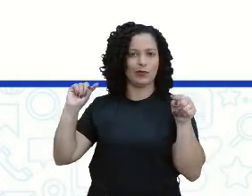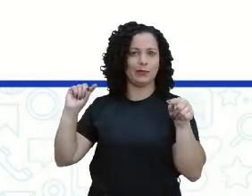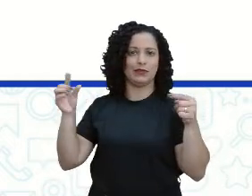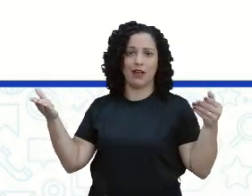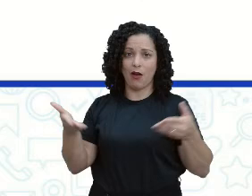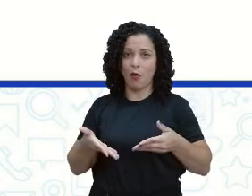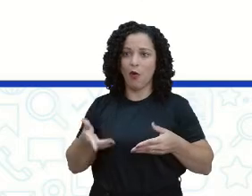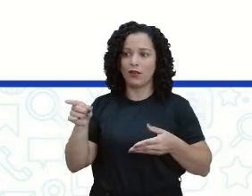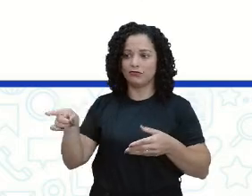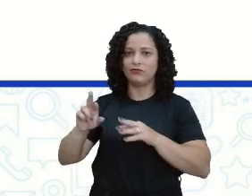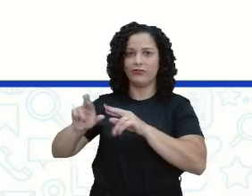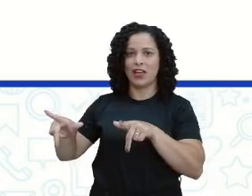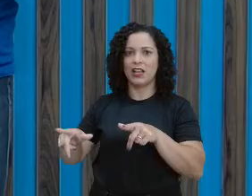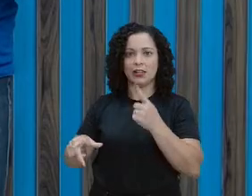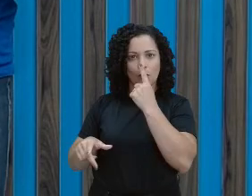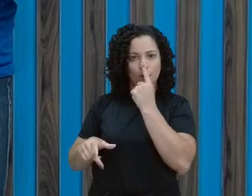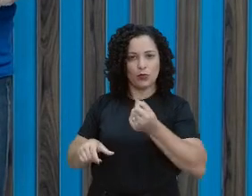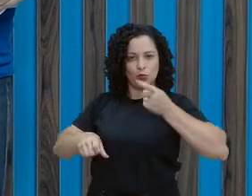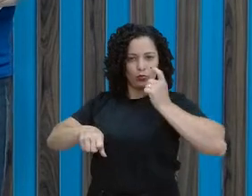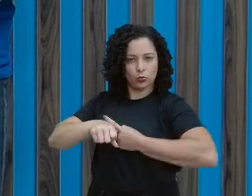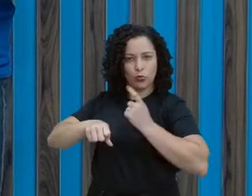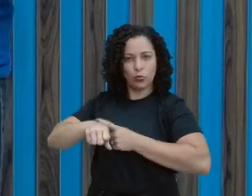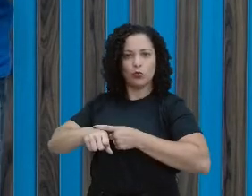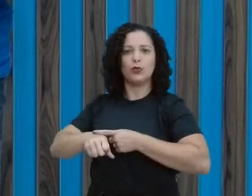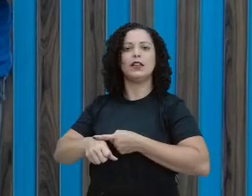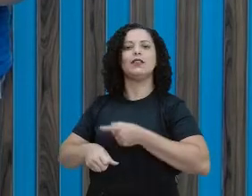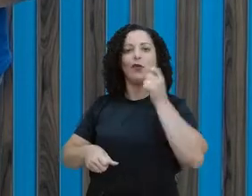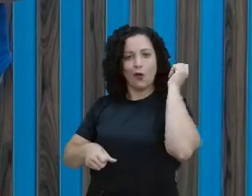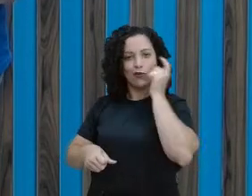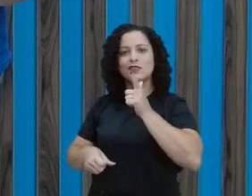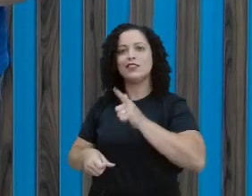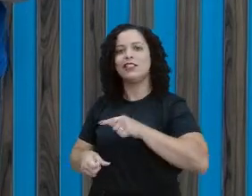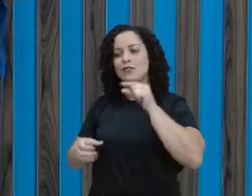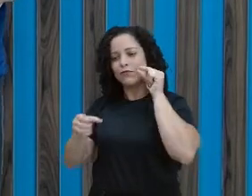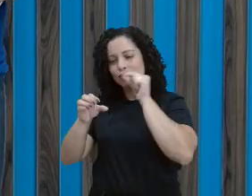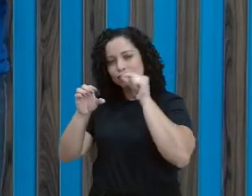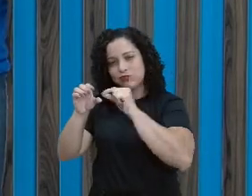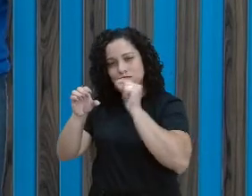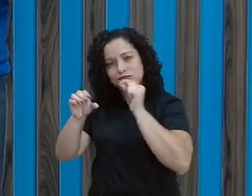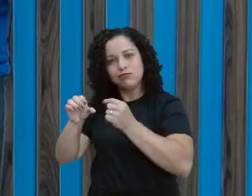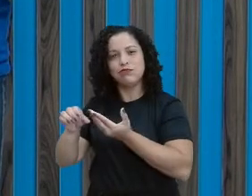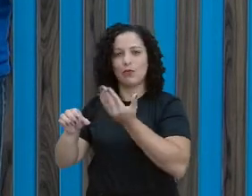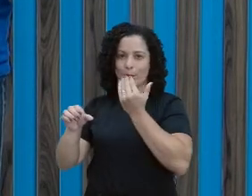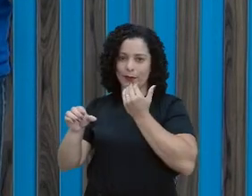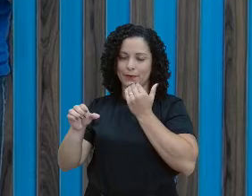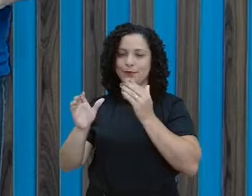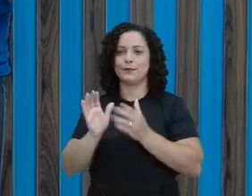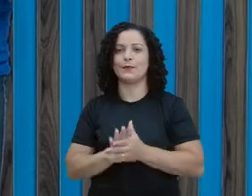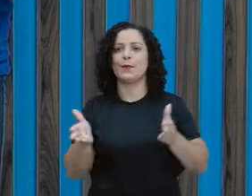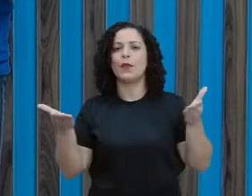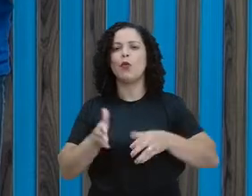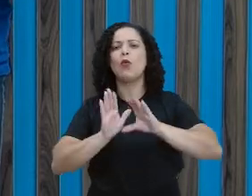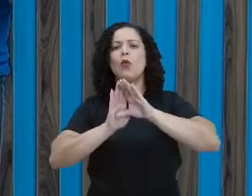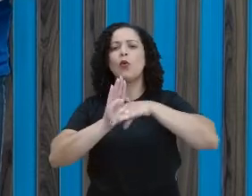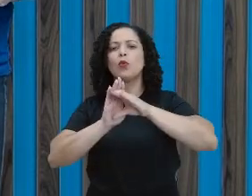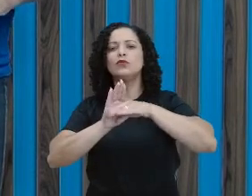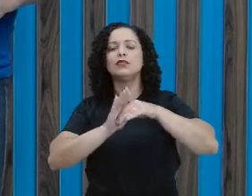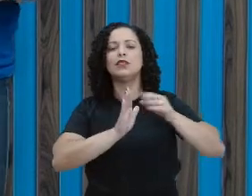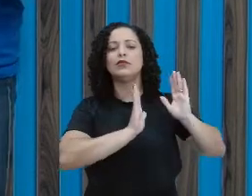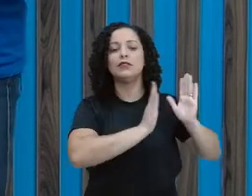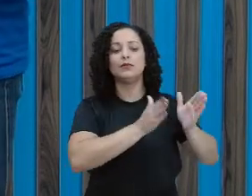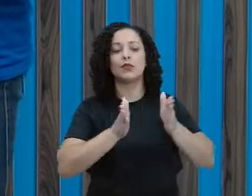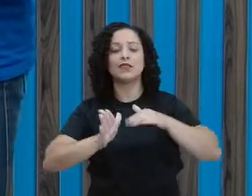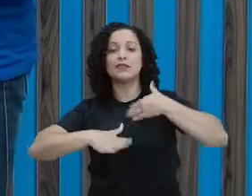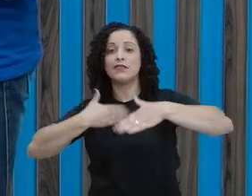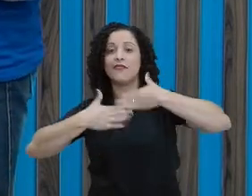está vivendo. Então, vamos continuar. Aí vem a questão do conceito de evolução. E o que é evolução?